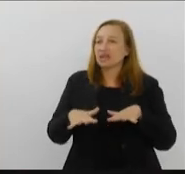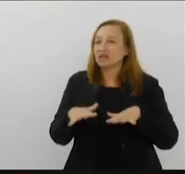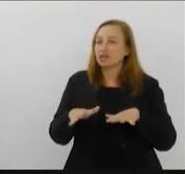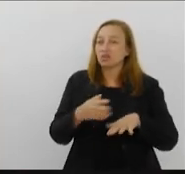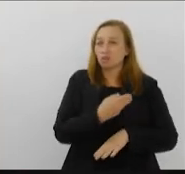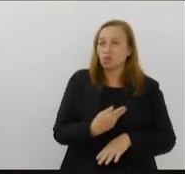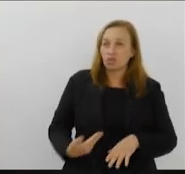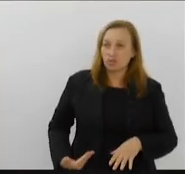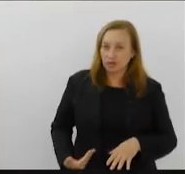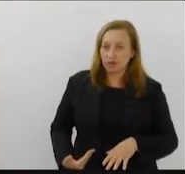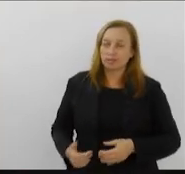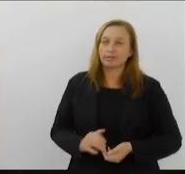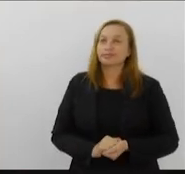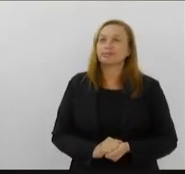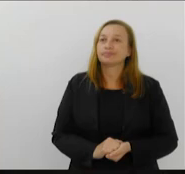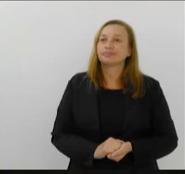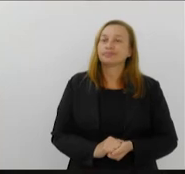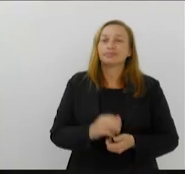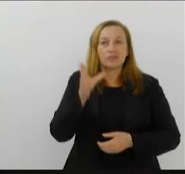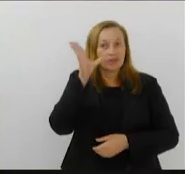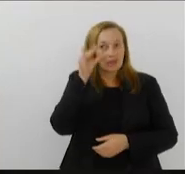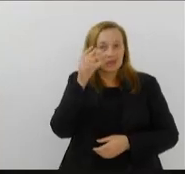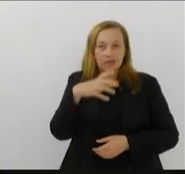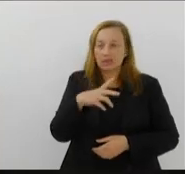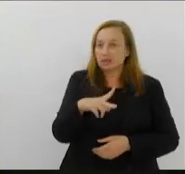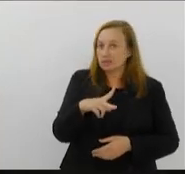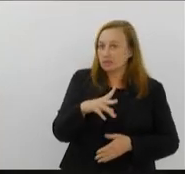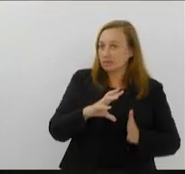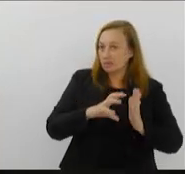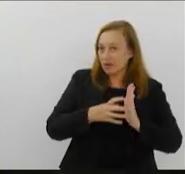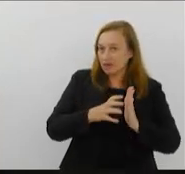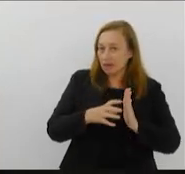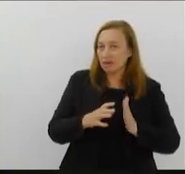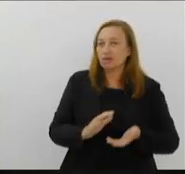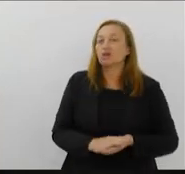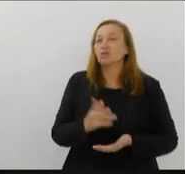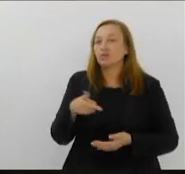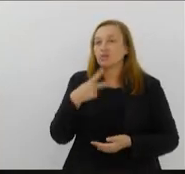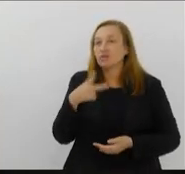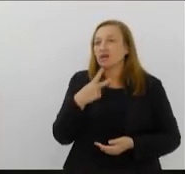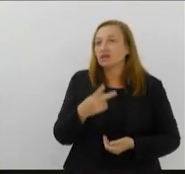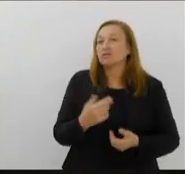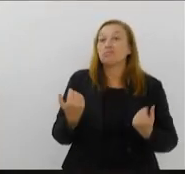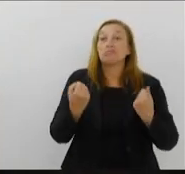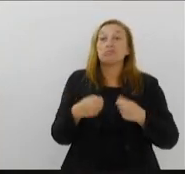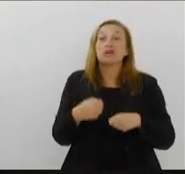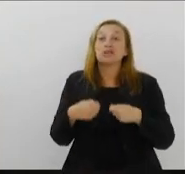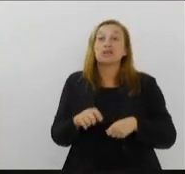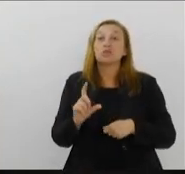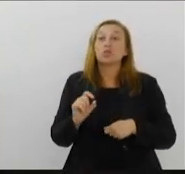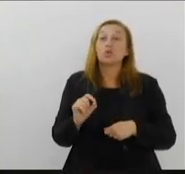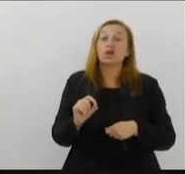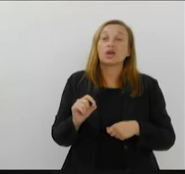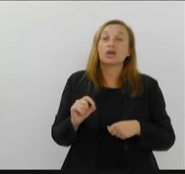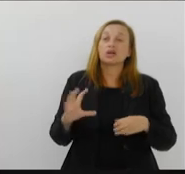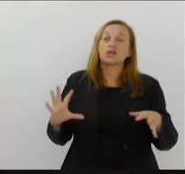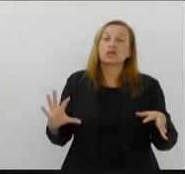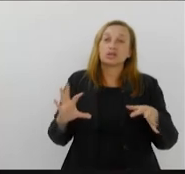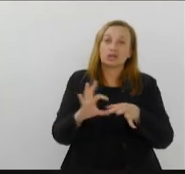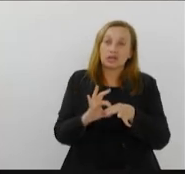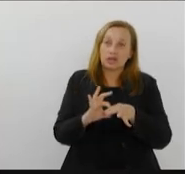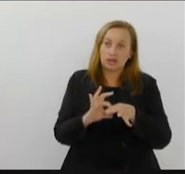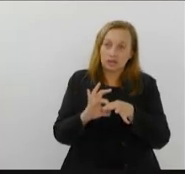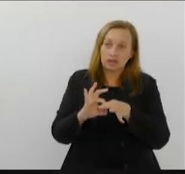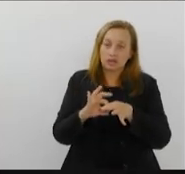totalmente além de interesses partidários. E quando a gente fala disso, a gente precisa casar de uma forma